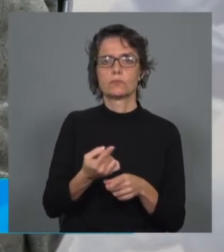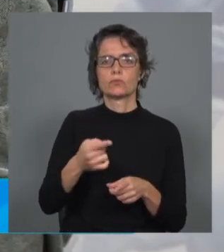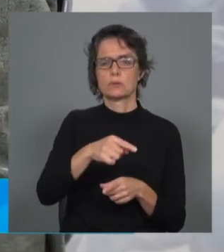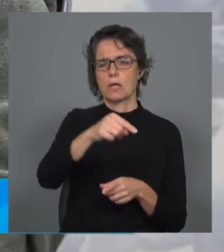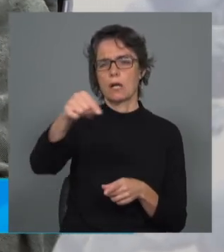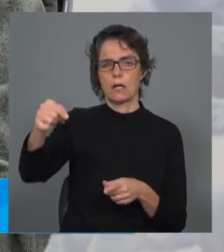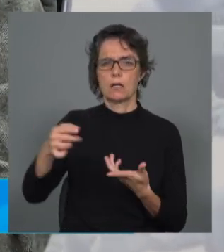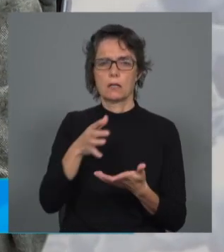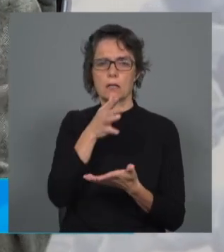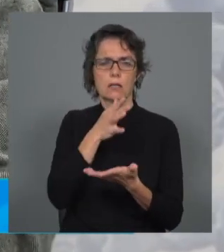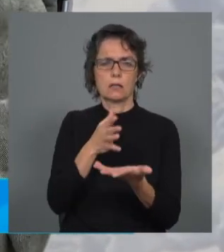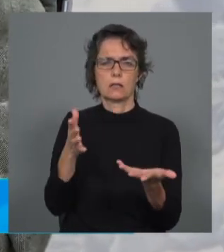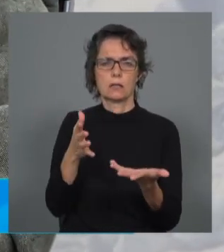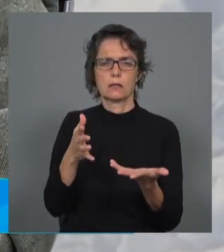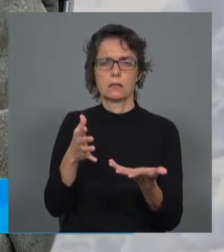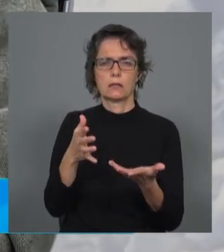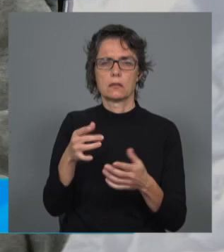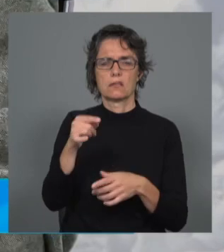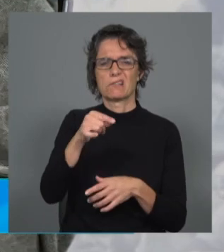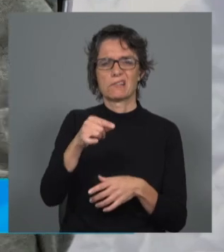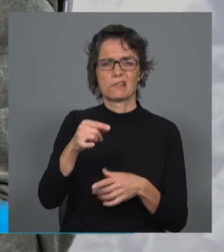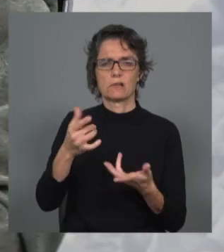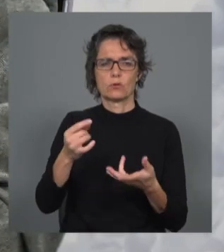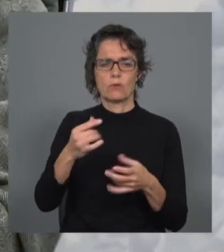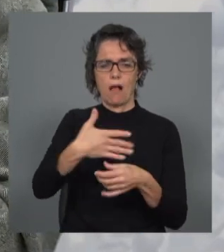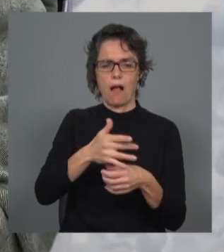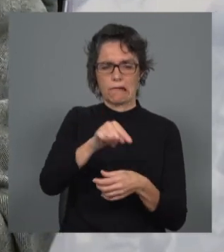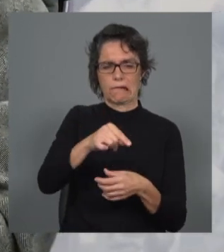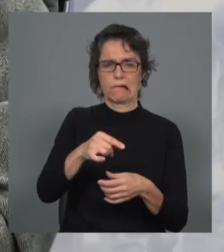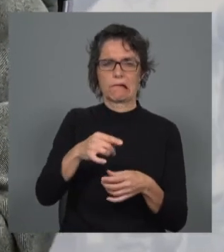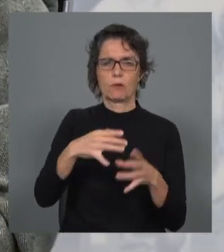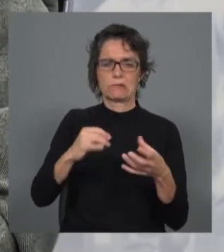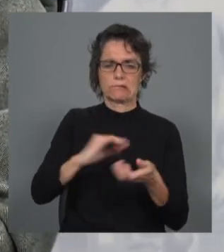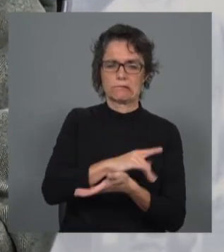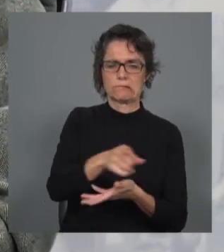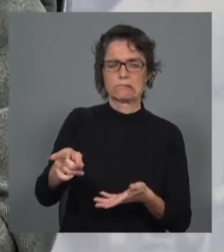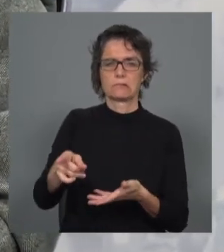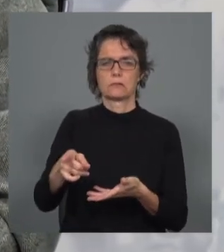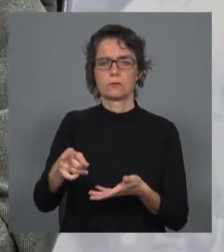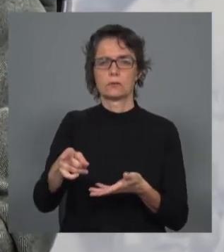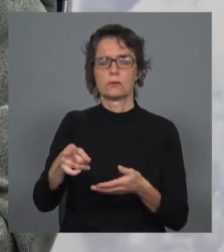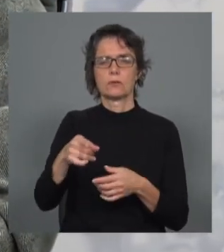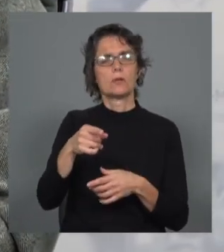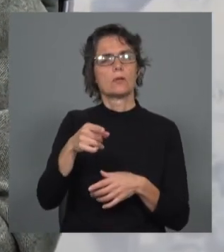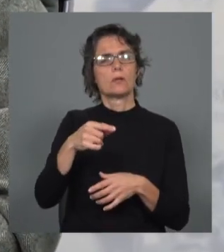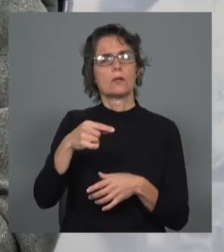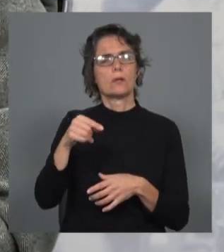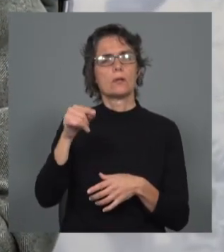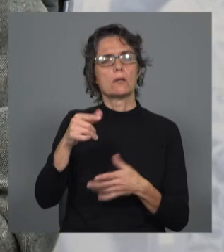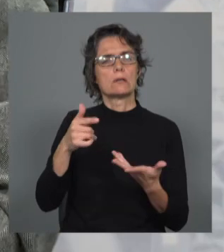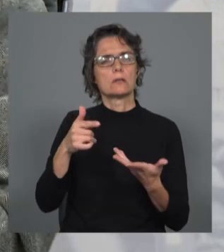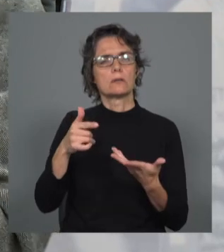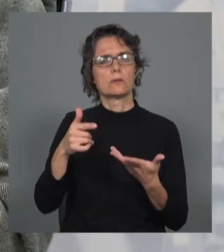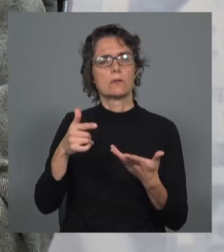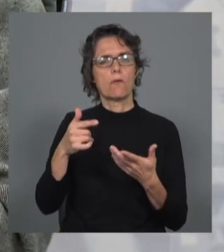como sendo um dos males deste setor, mas que neste caso foi o que nos deu o pontapé de saída, que